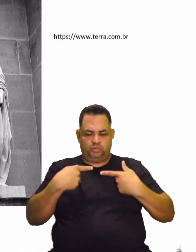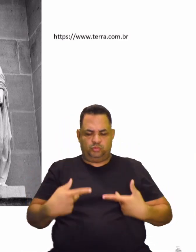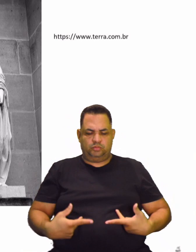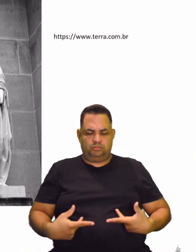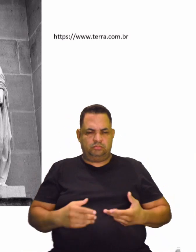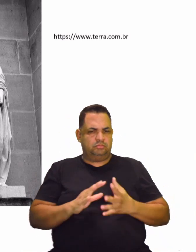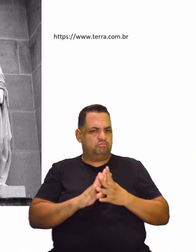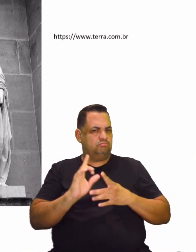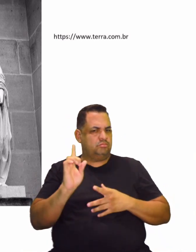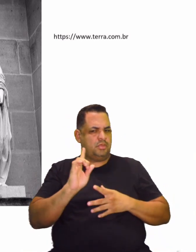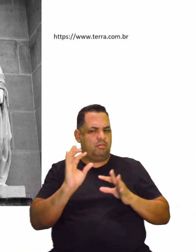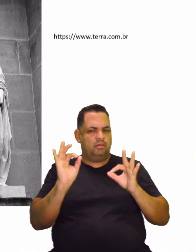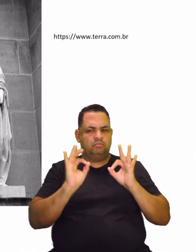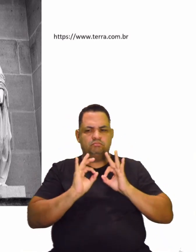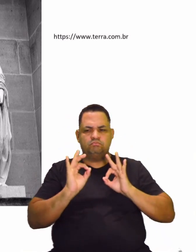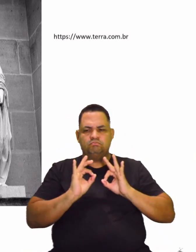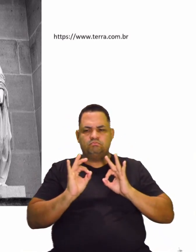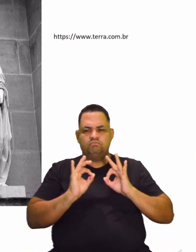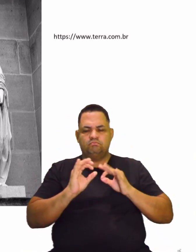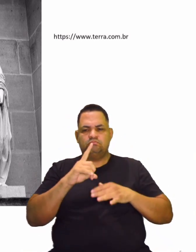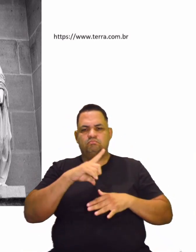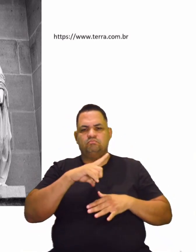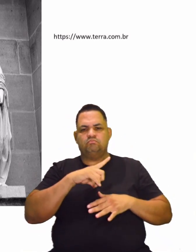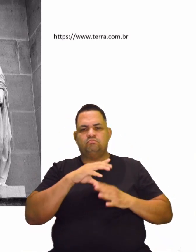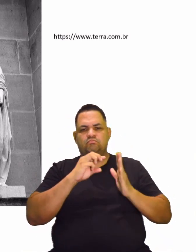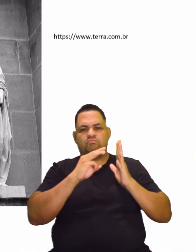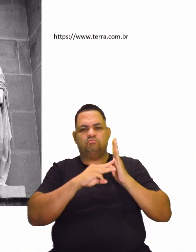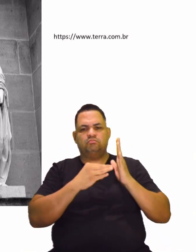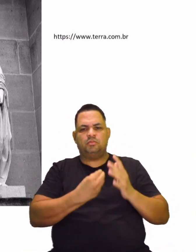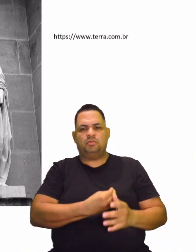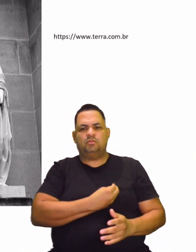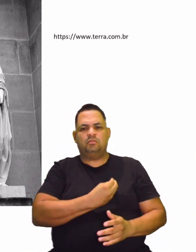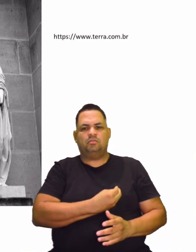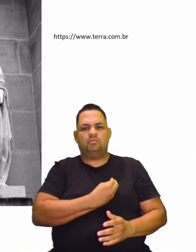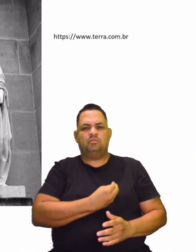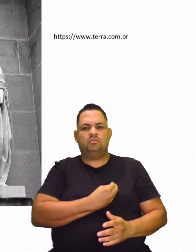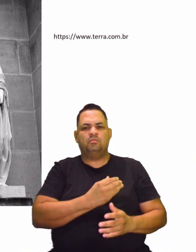tão perfeitos assim, né? Então, havia modelos vivos,